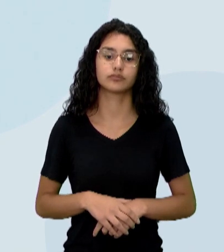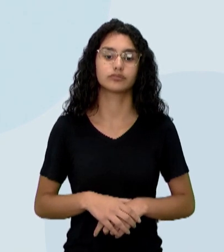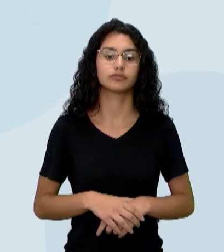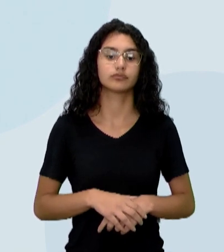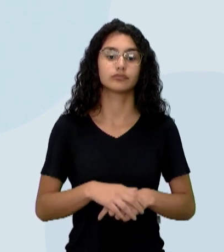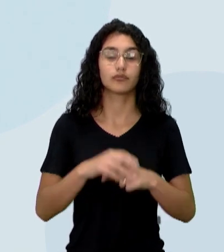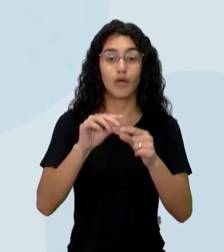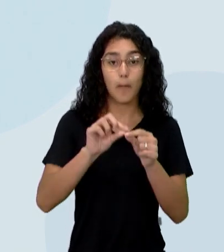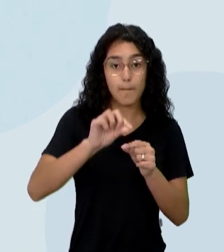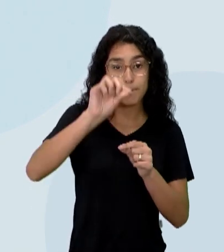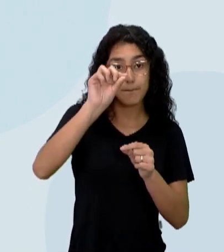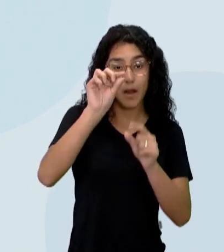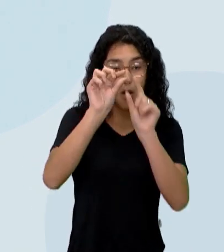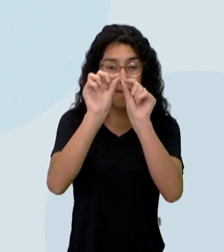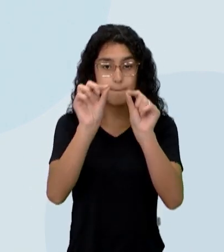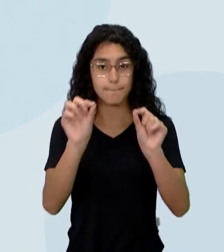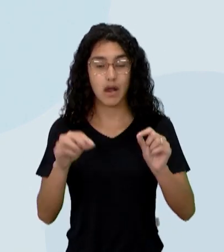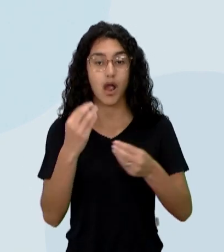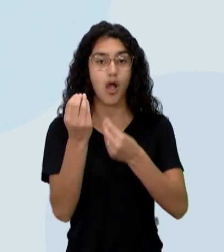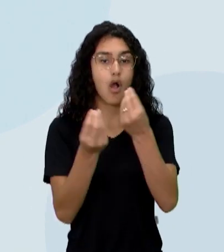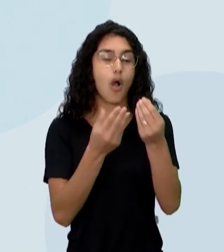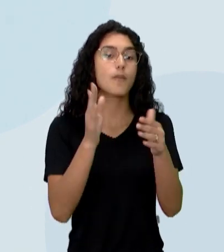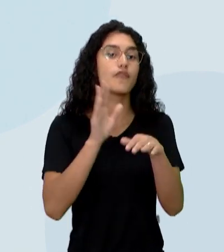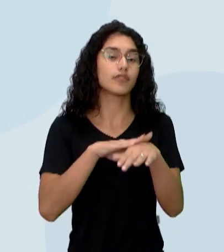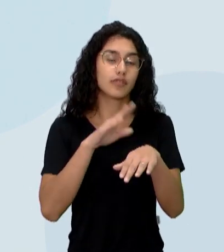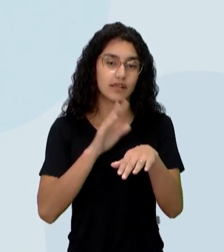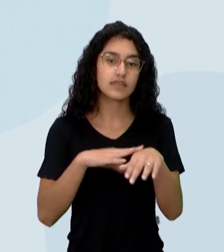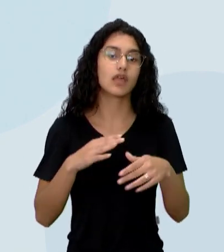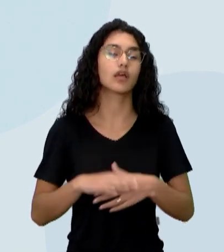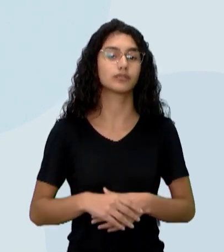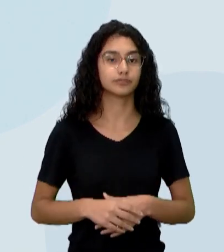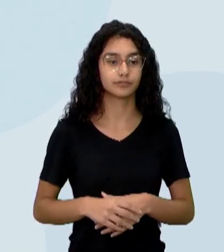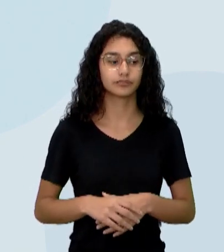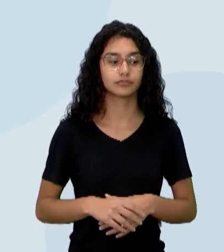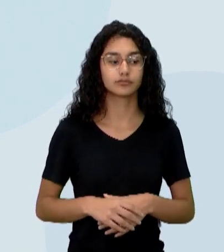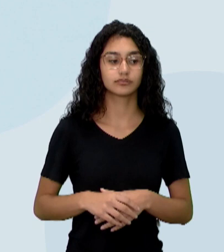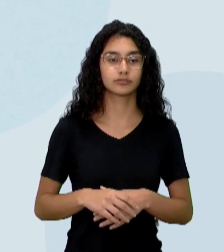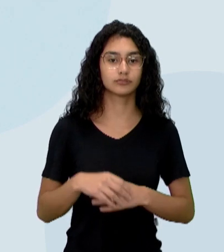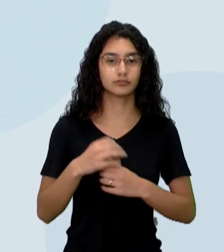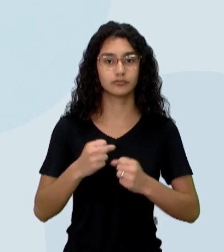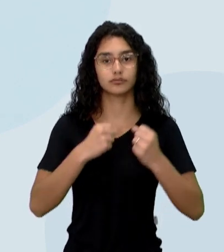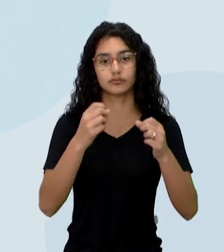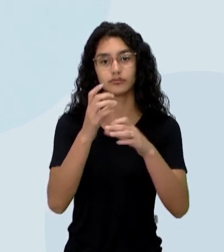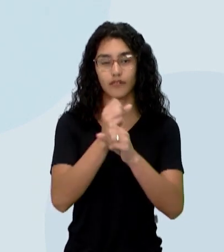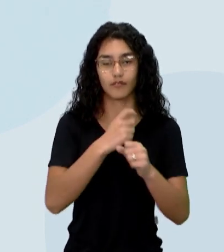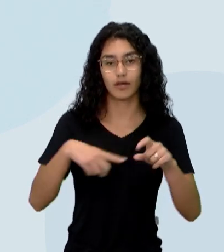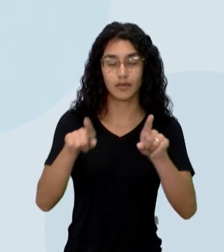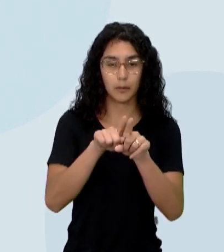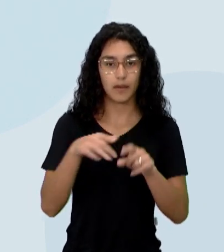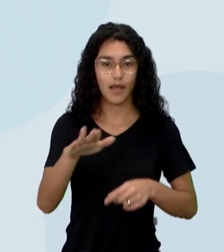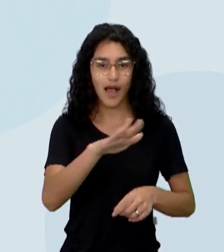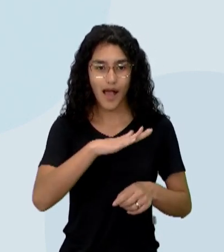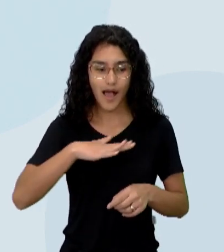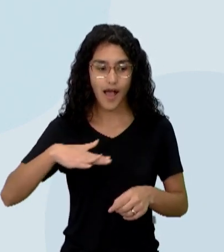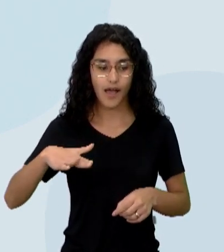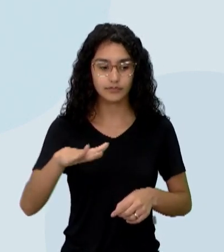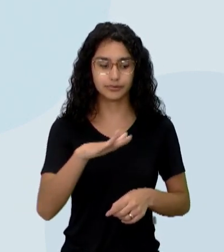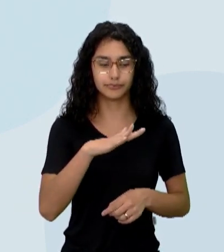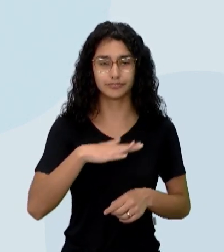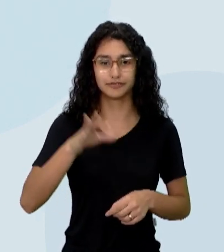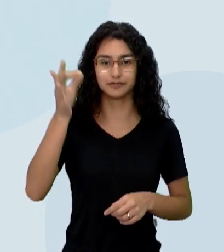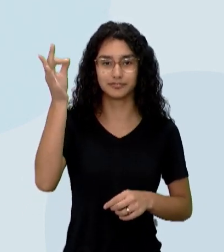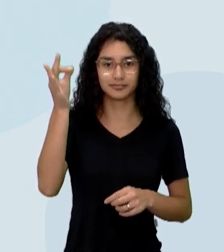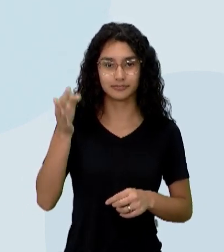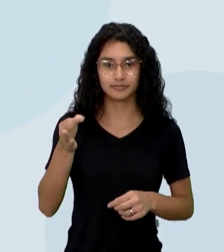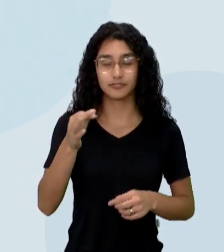varetas que formam essa figura, se fossem formadas de varetas, claro, né? Nós podemos calcular a área de suas faces também,